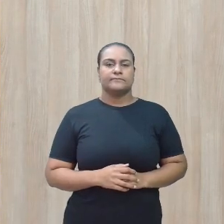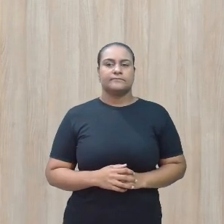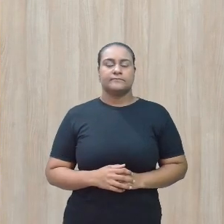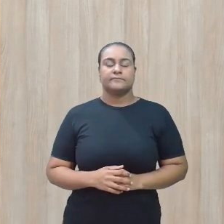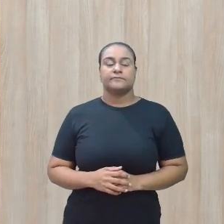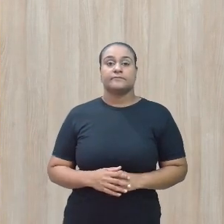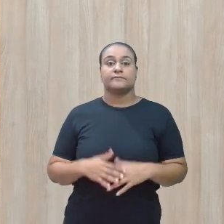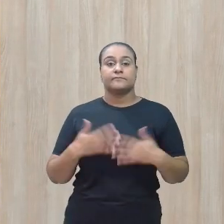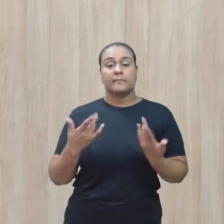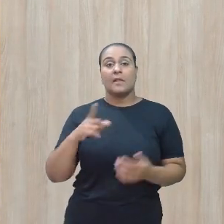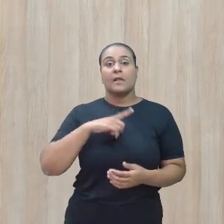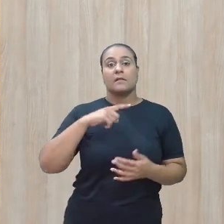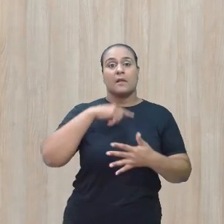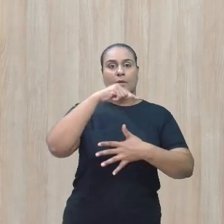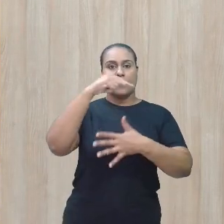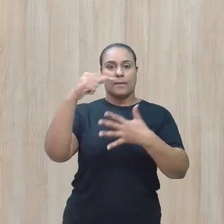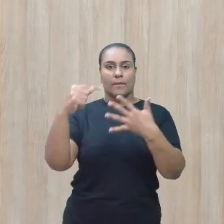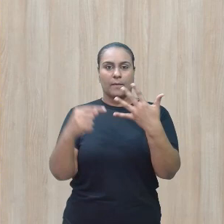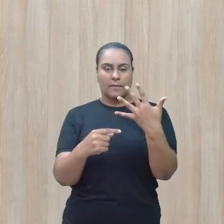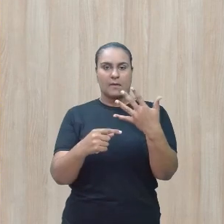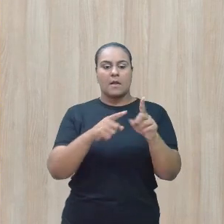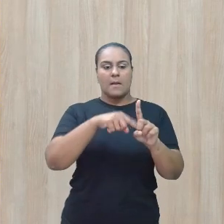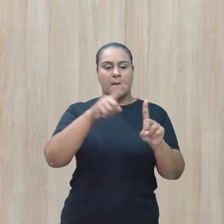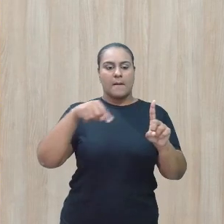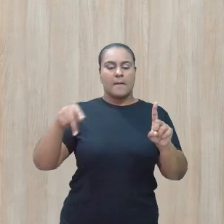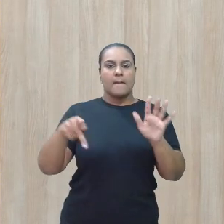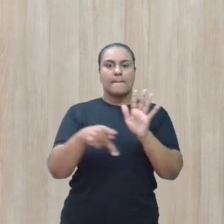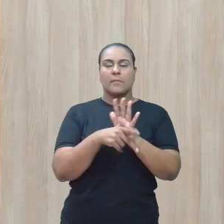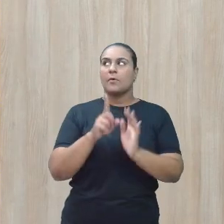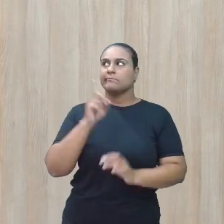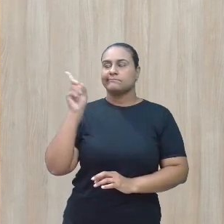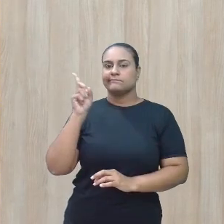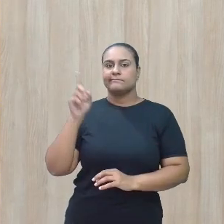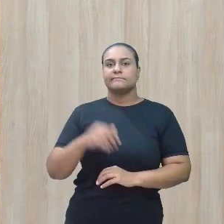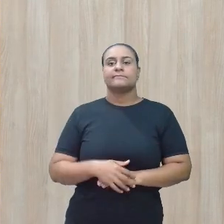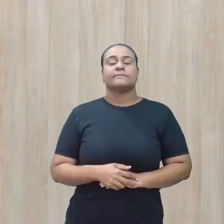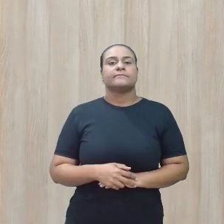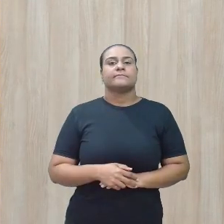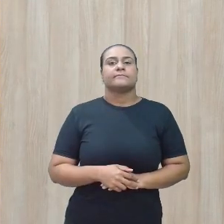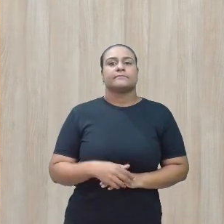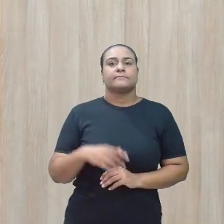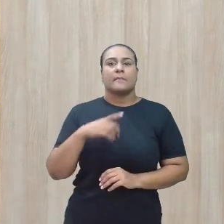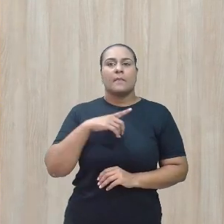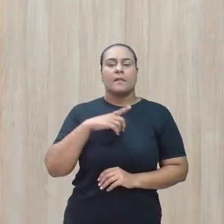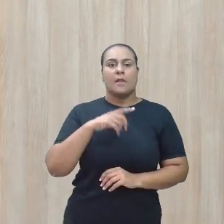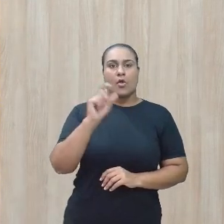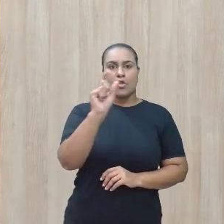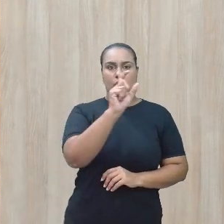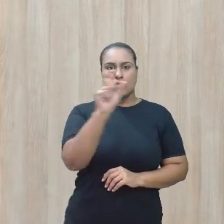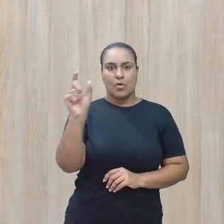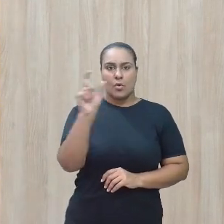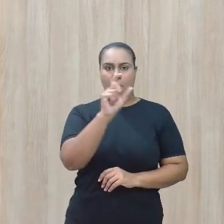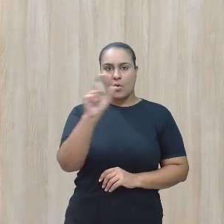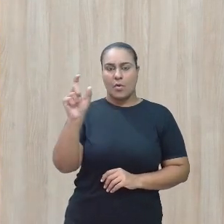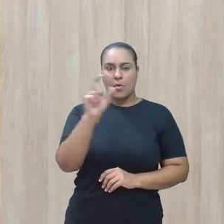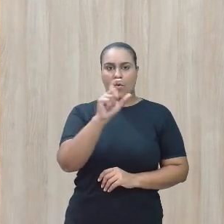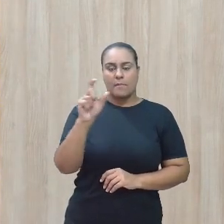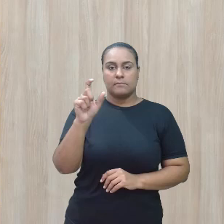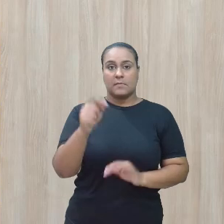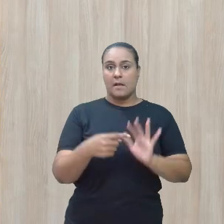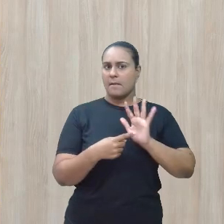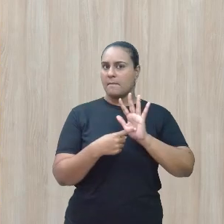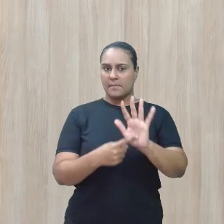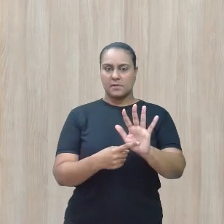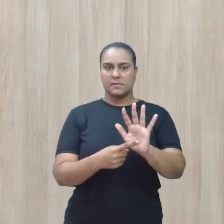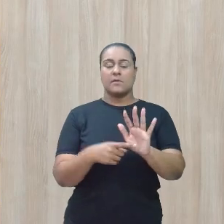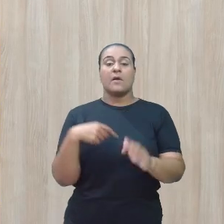E aí a gente tem os elementos para analisar nesse gráfico. Olha para cá. A gente tem aqui o título. O título já apareceu logo de cara,